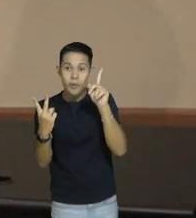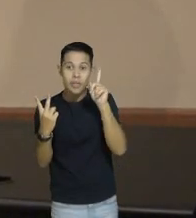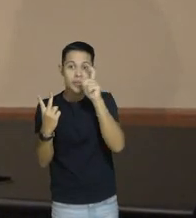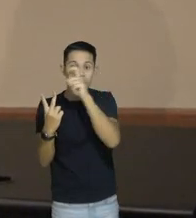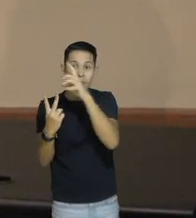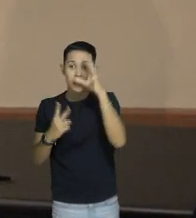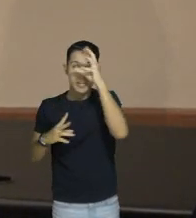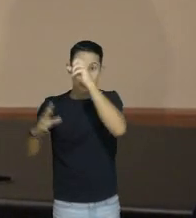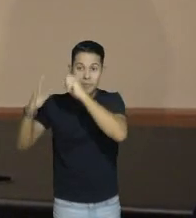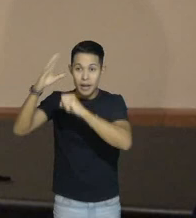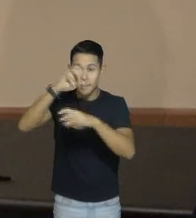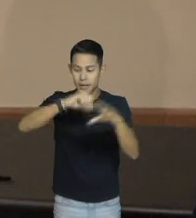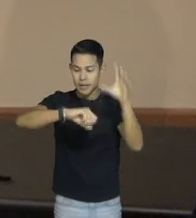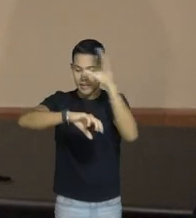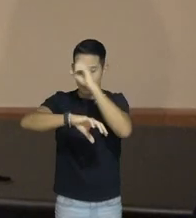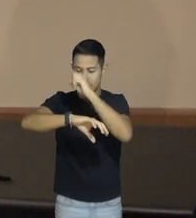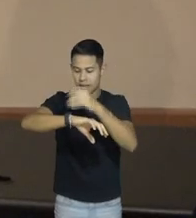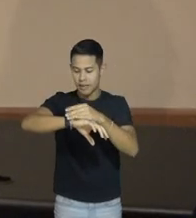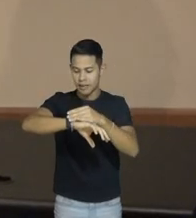aprender.